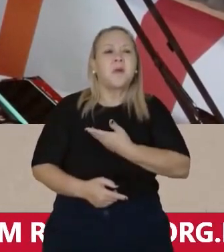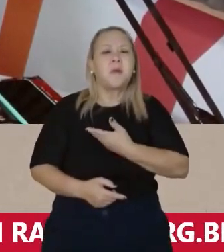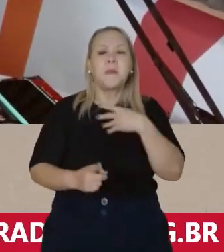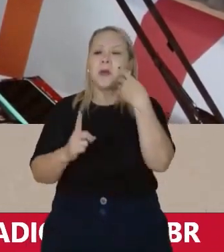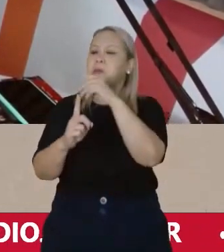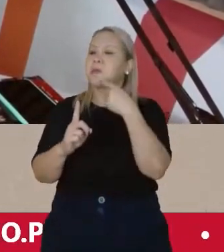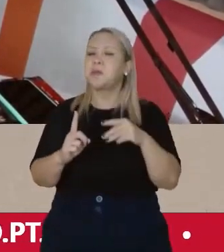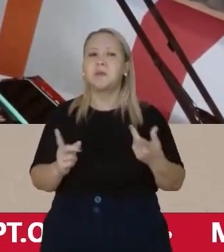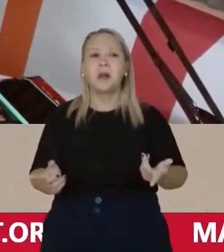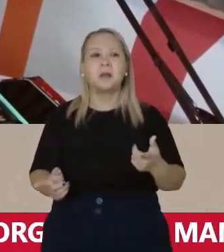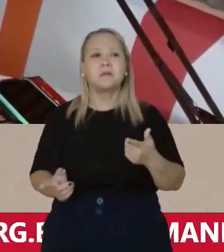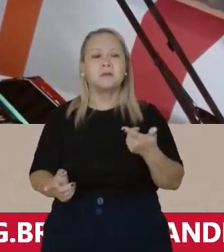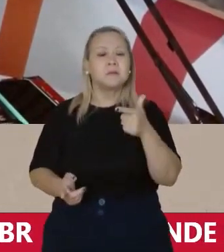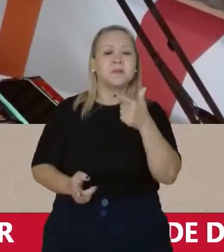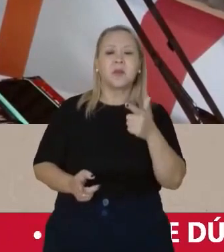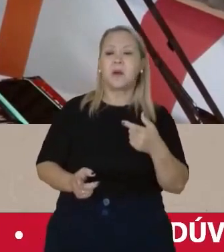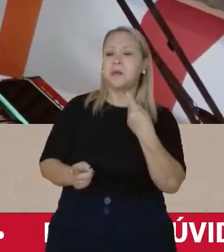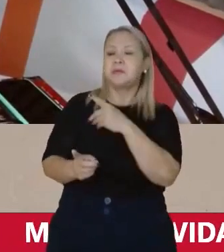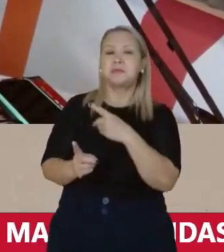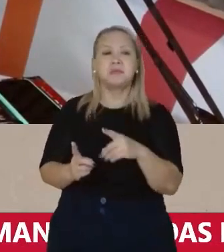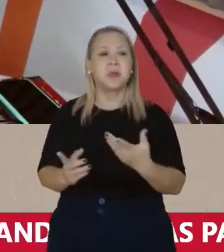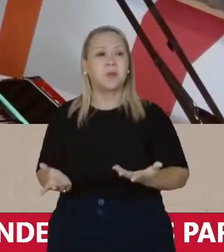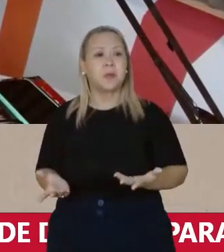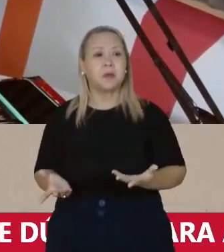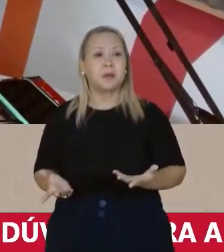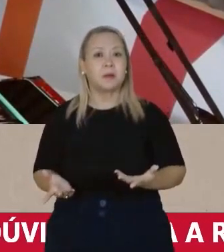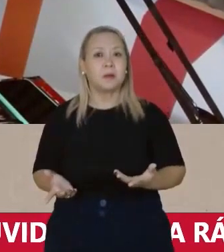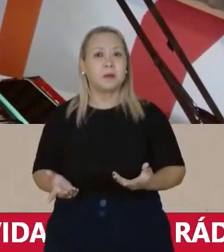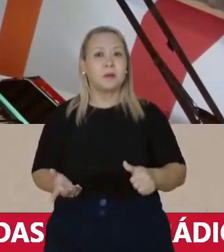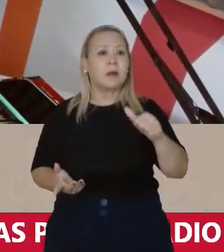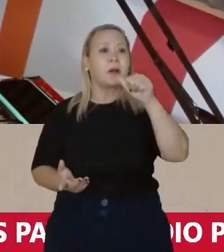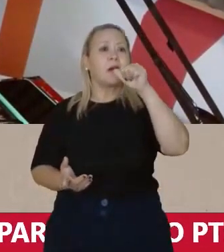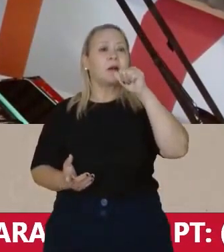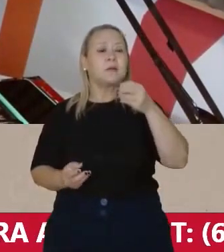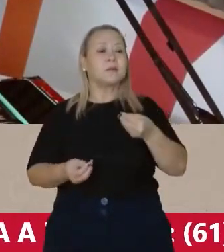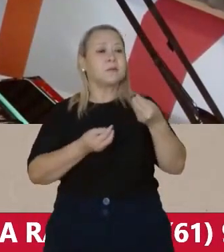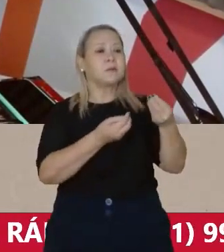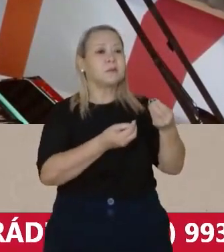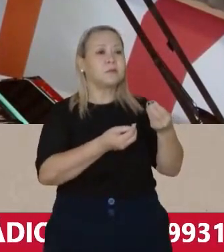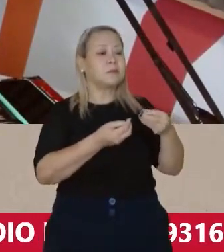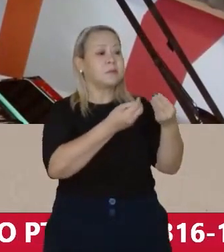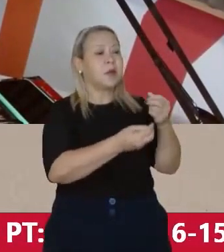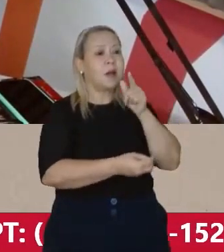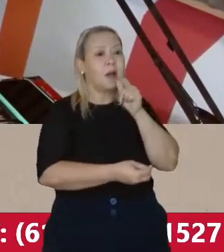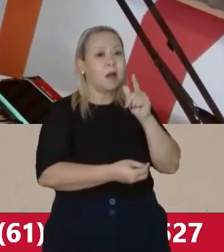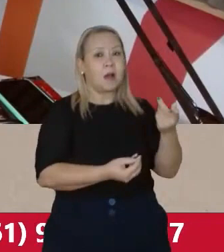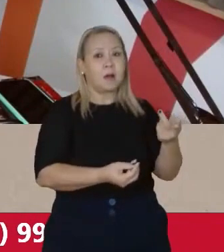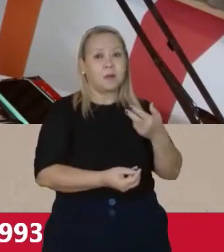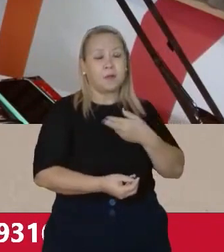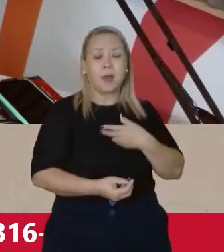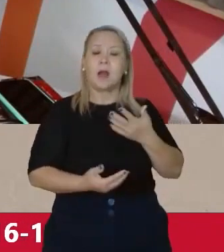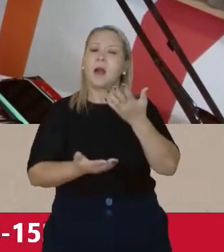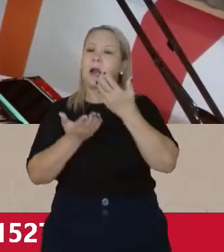tem um amigo da Umbanda. Então o que a gente precisa fazer? Beba água com alguém que tem uma religião diferente da sua.